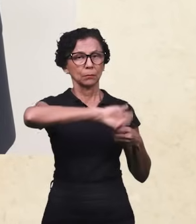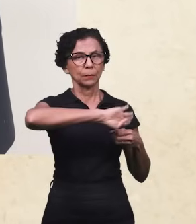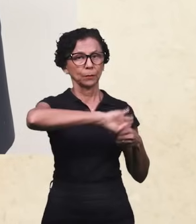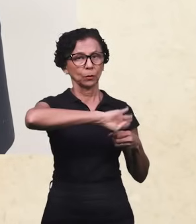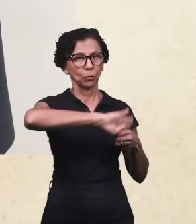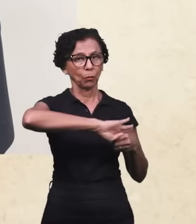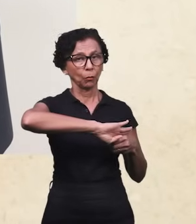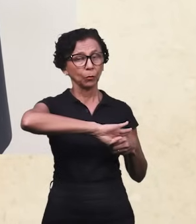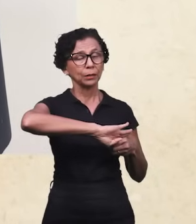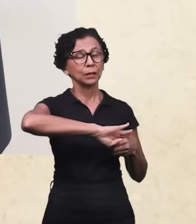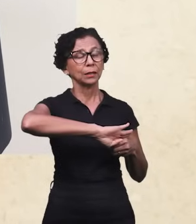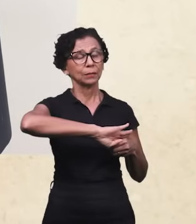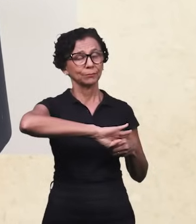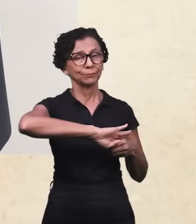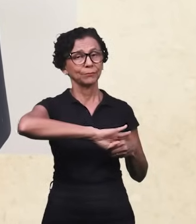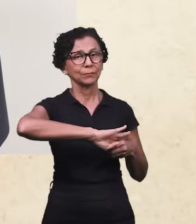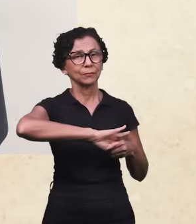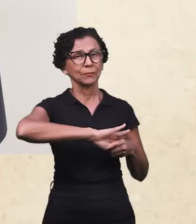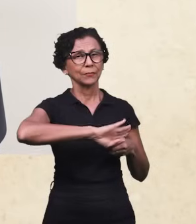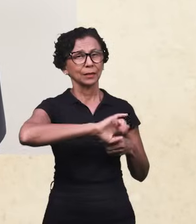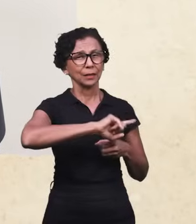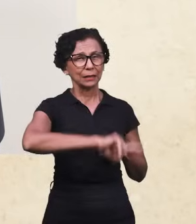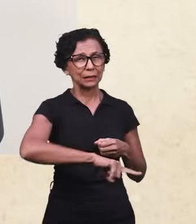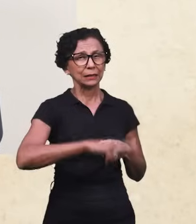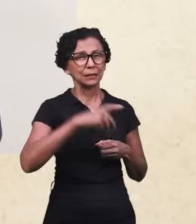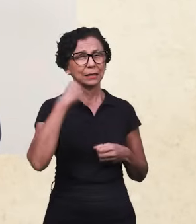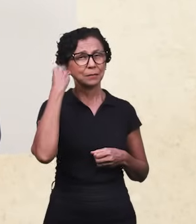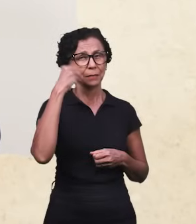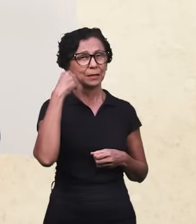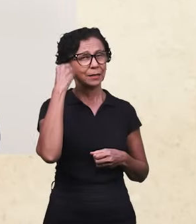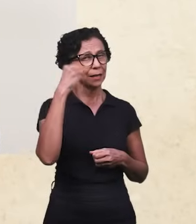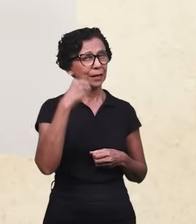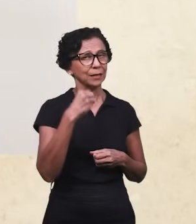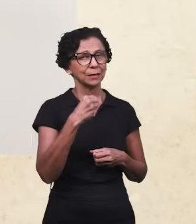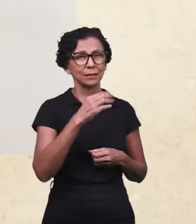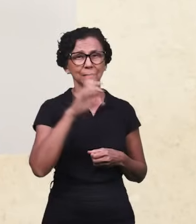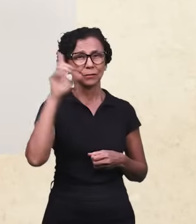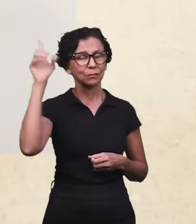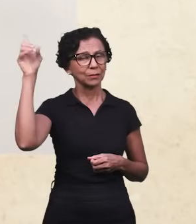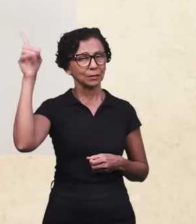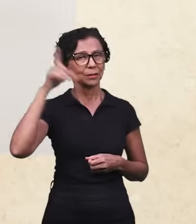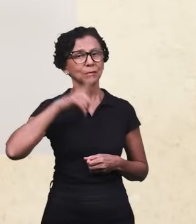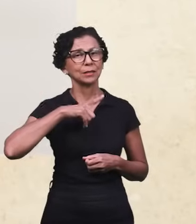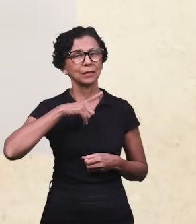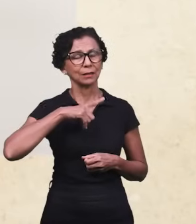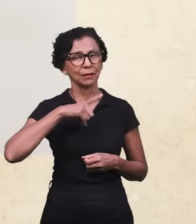um reinado onde ele teve muitas experiências com Deus,